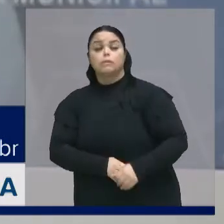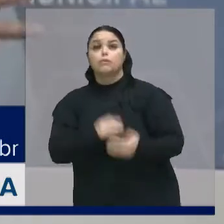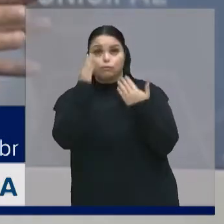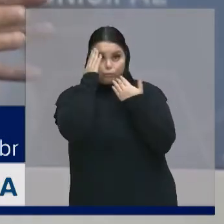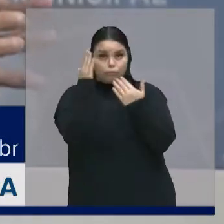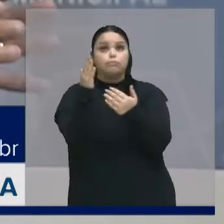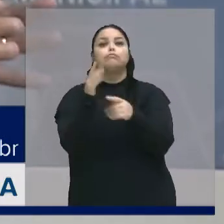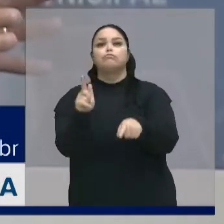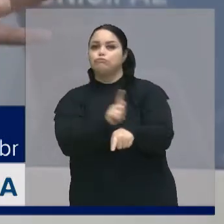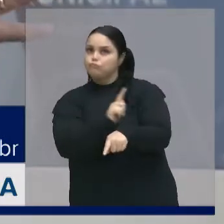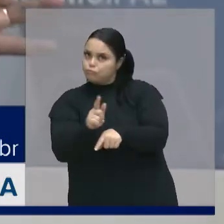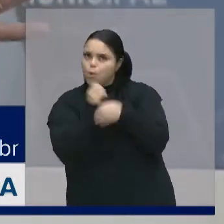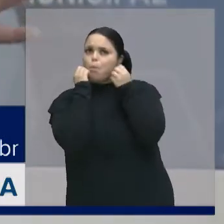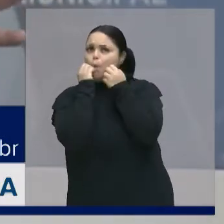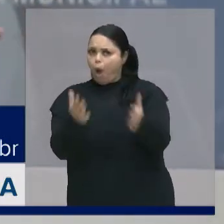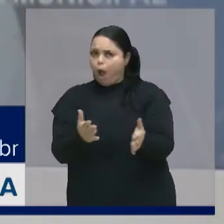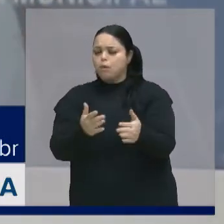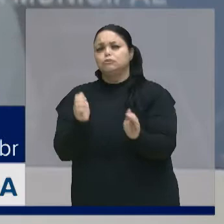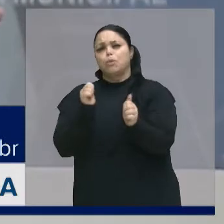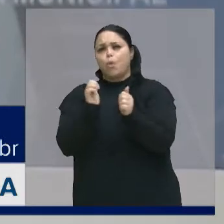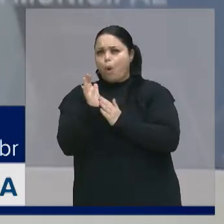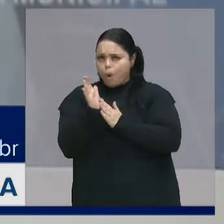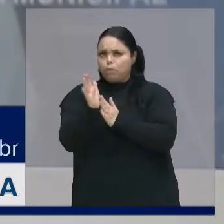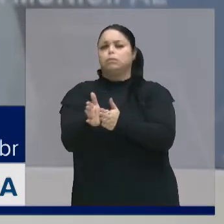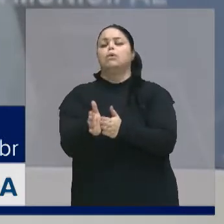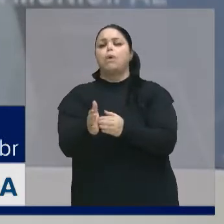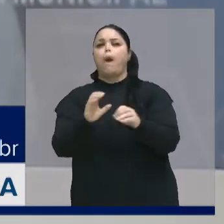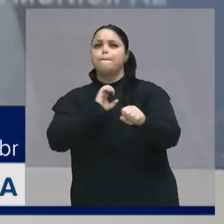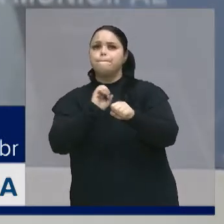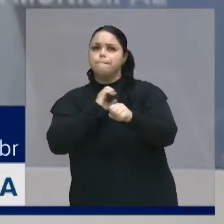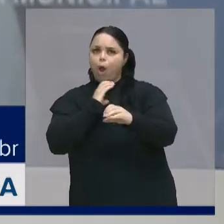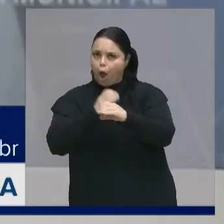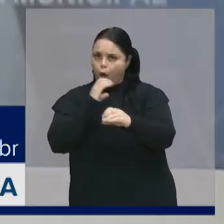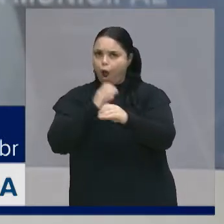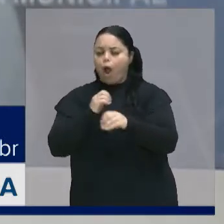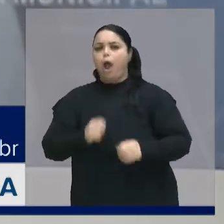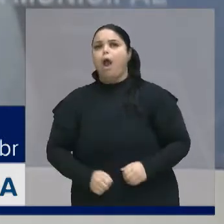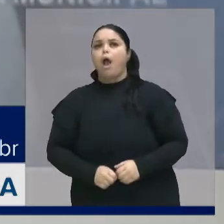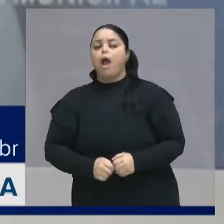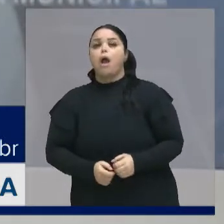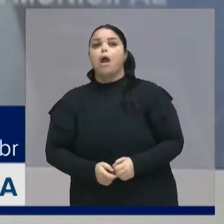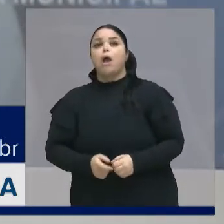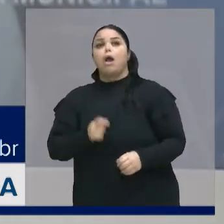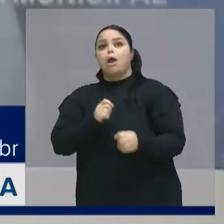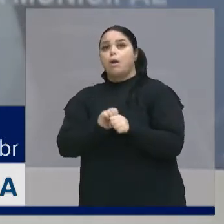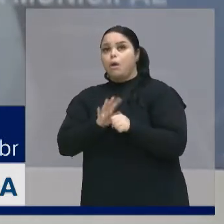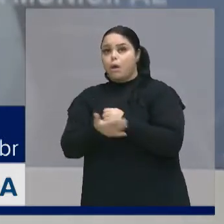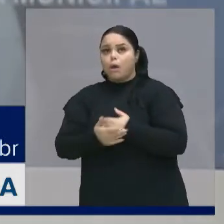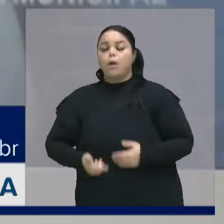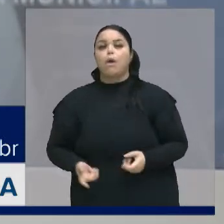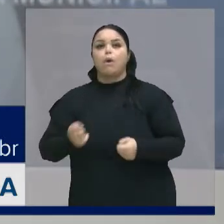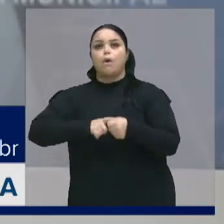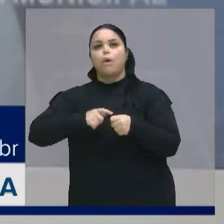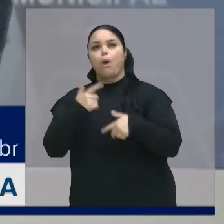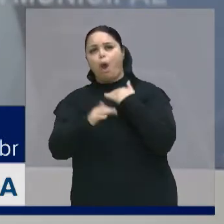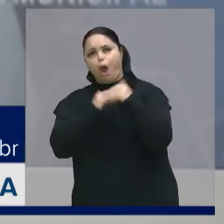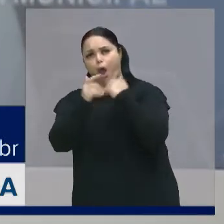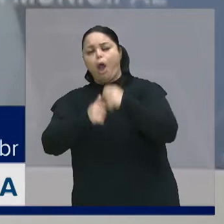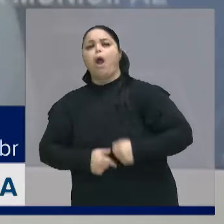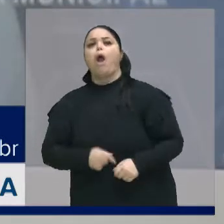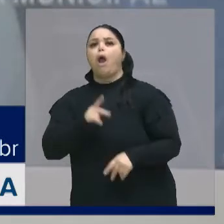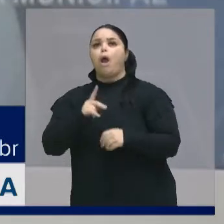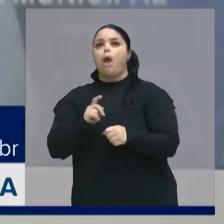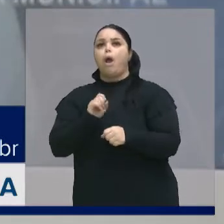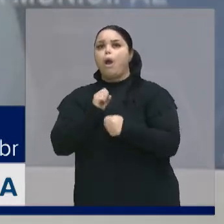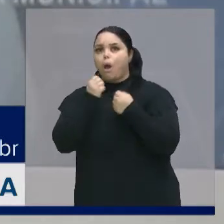uma gestão de acompanhamento da crise da pandemia e agora a retomada do crescimento em benefício do nosso povo. Então, eu tenho certeza